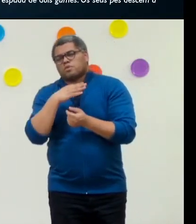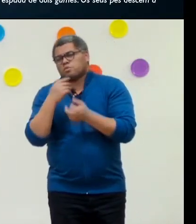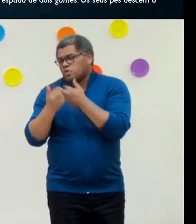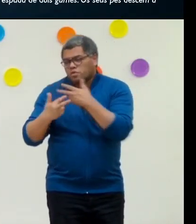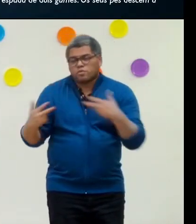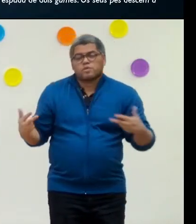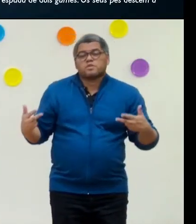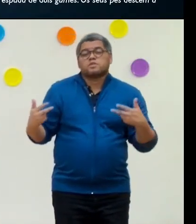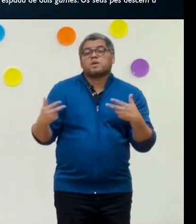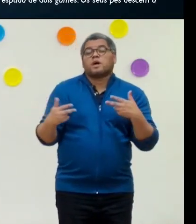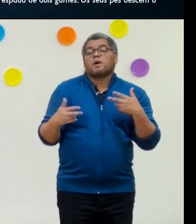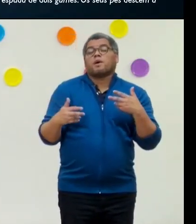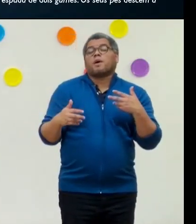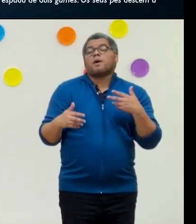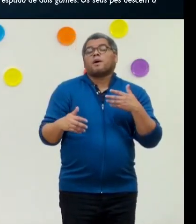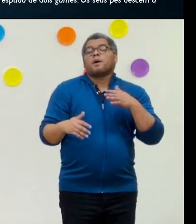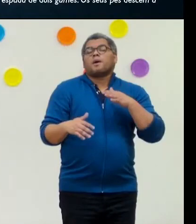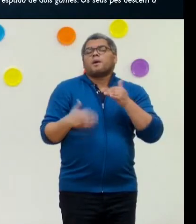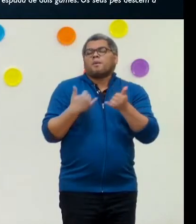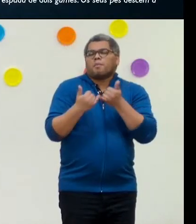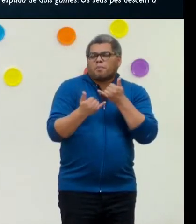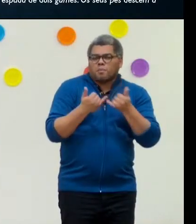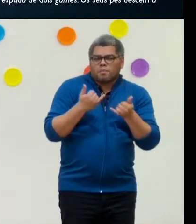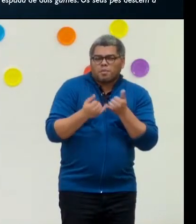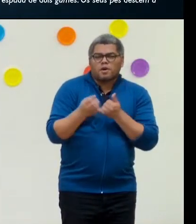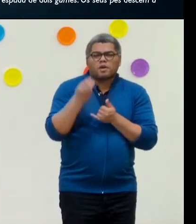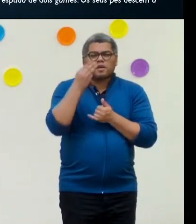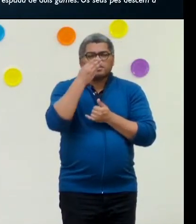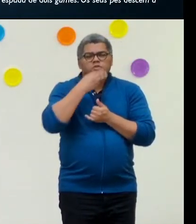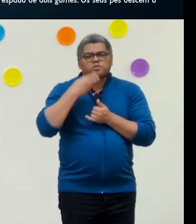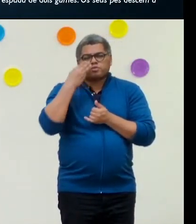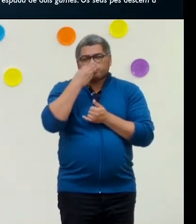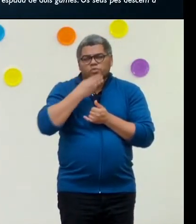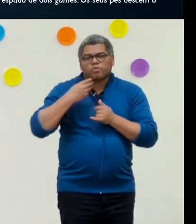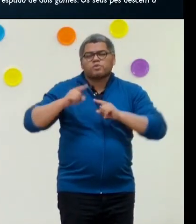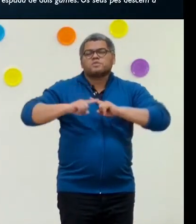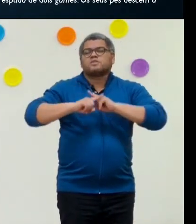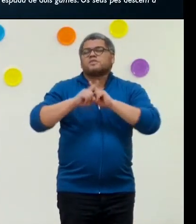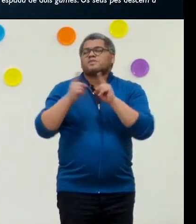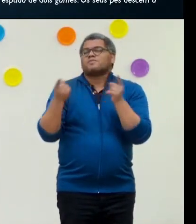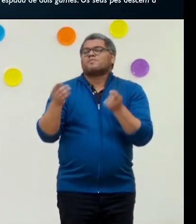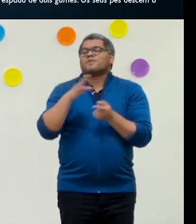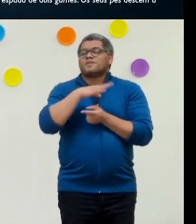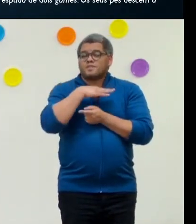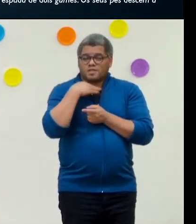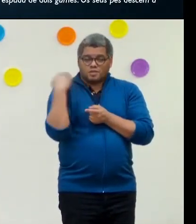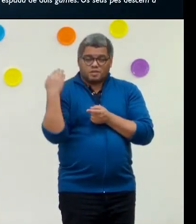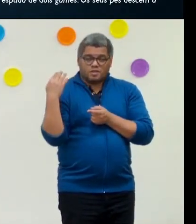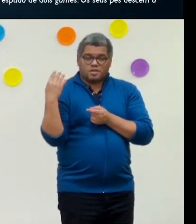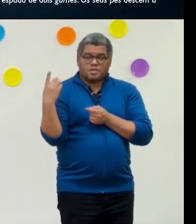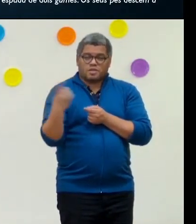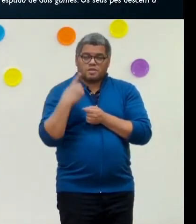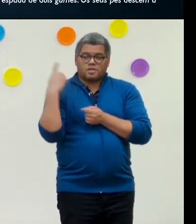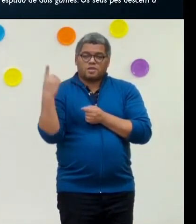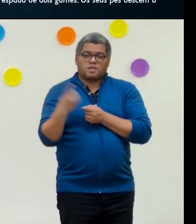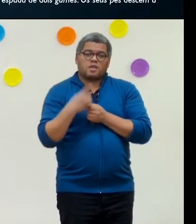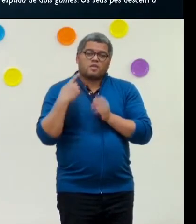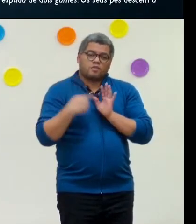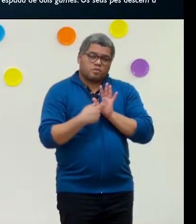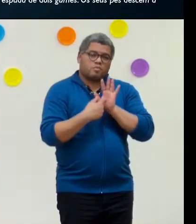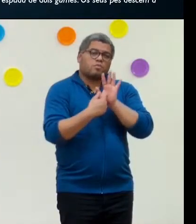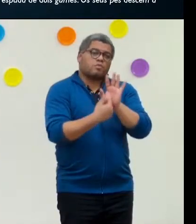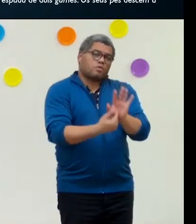suave, mas é amargo e mortal. E Davi mostra isso no Salmo 51 e no